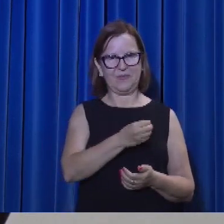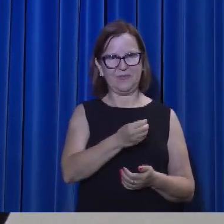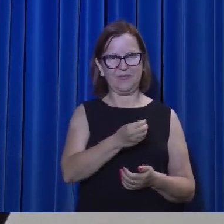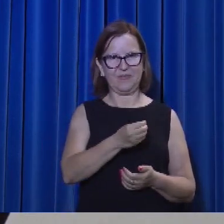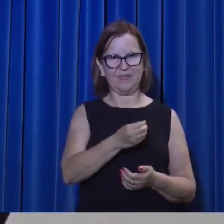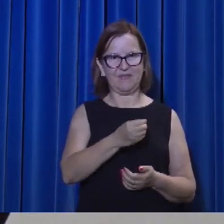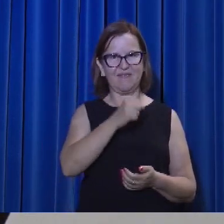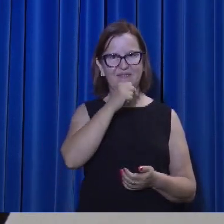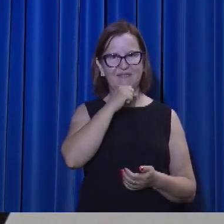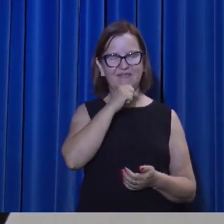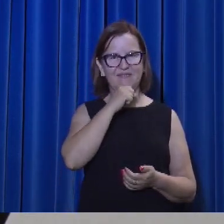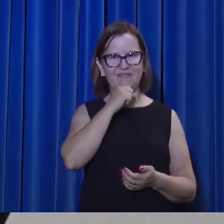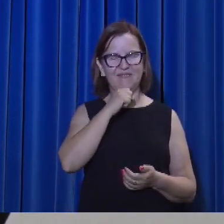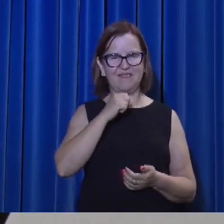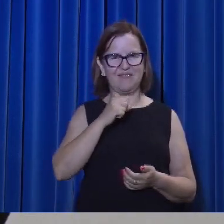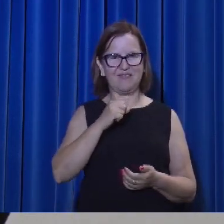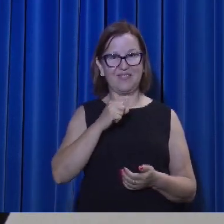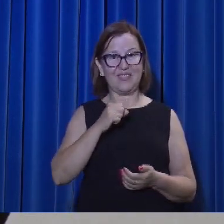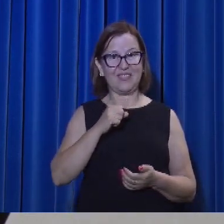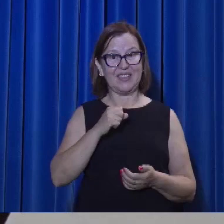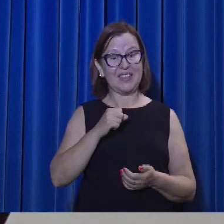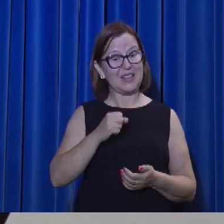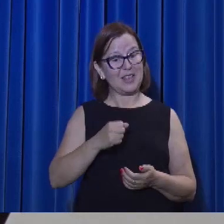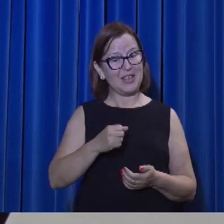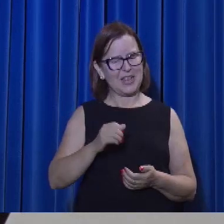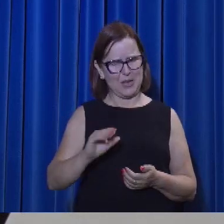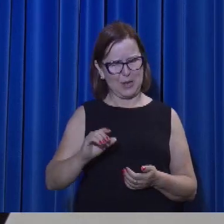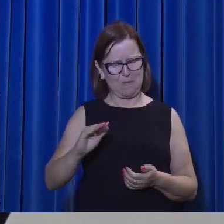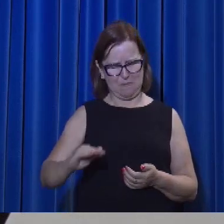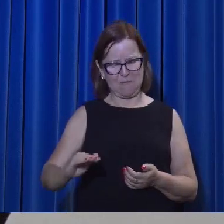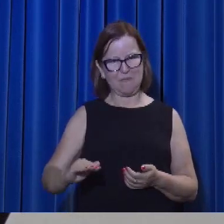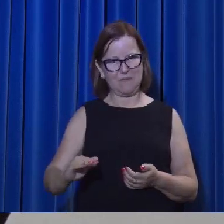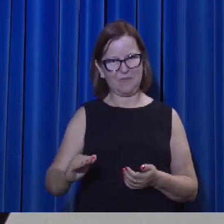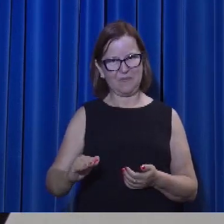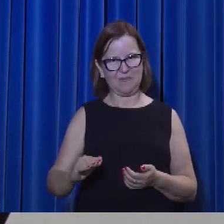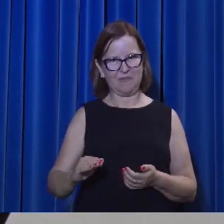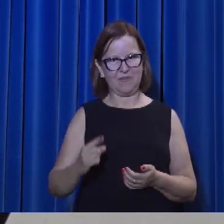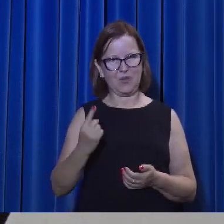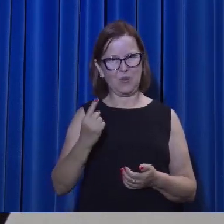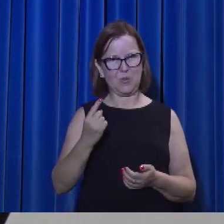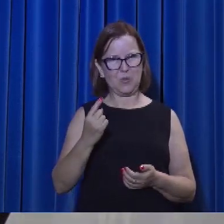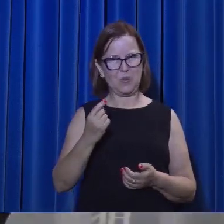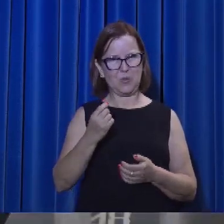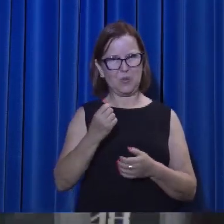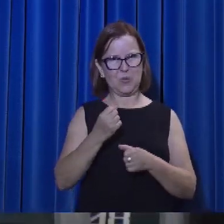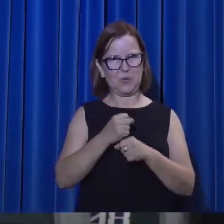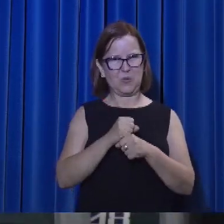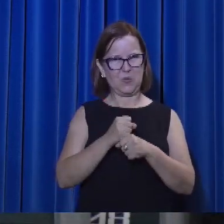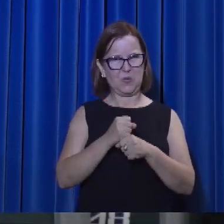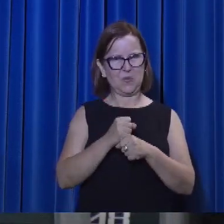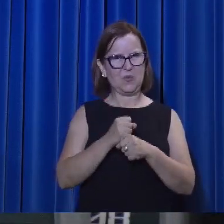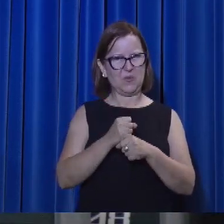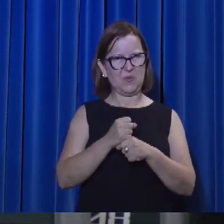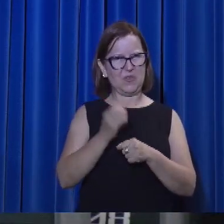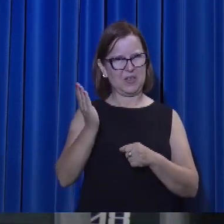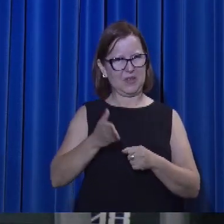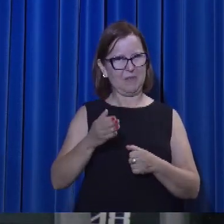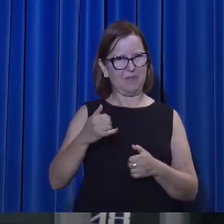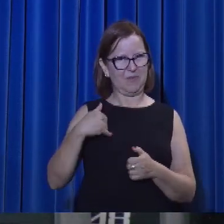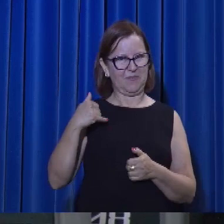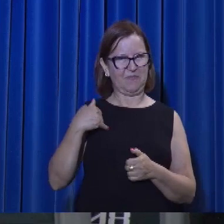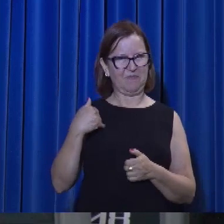mais velho ainda era bem pequenininho, ele tinha 1 ano e pouquinho, 1 ano e meio, mal sabia